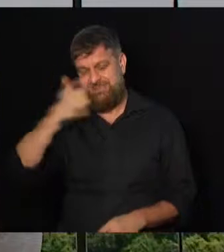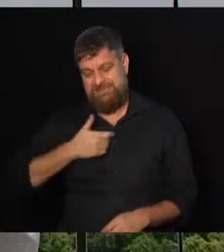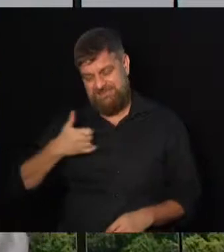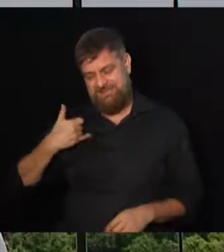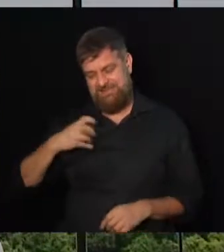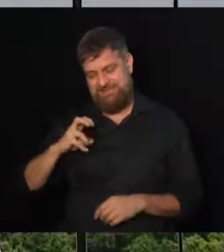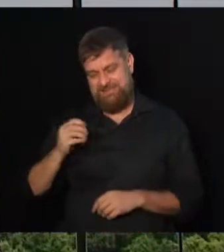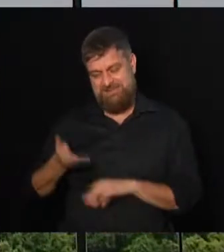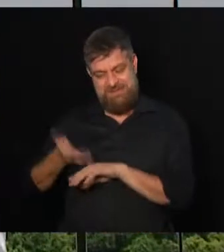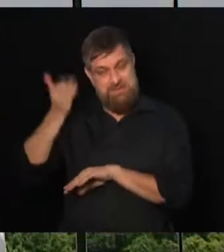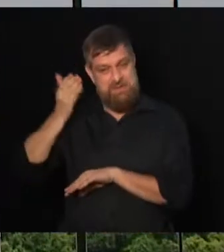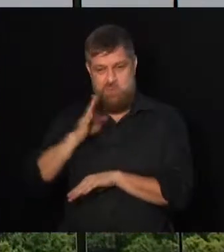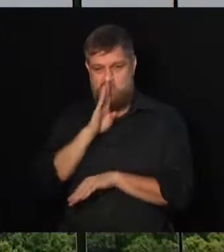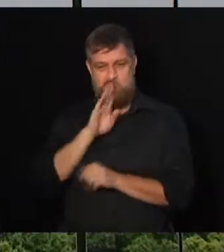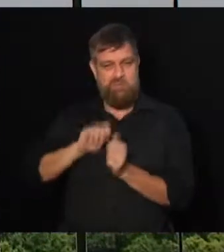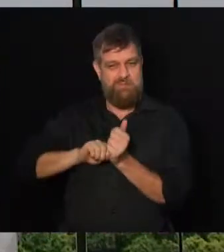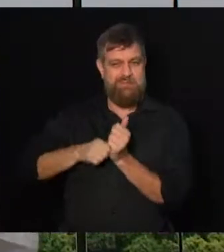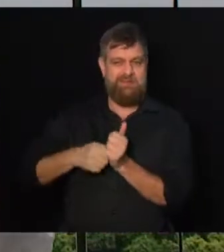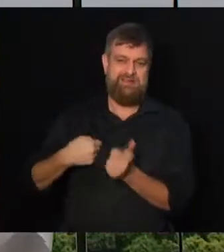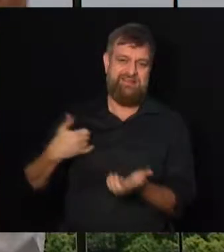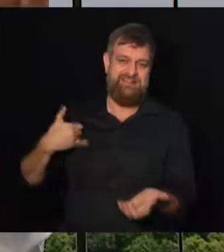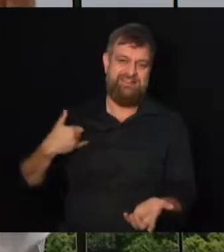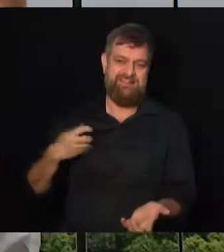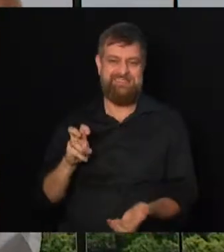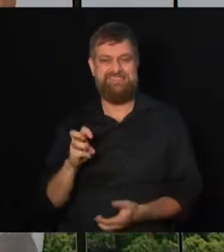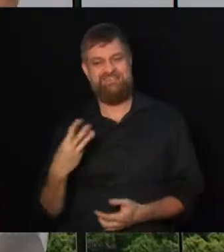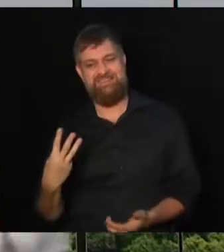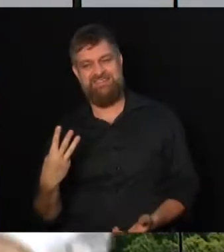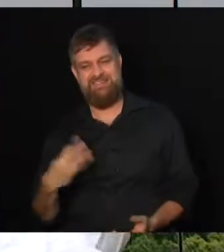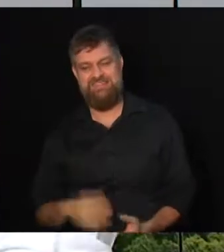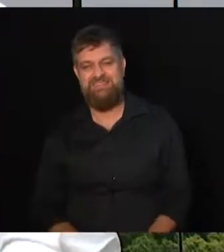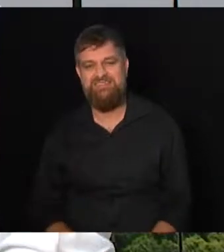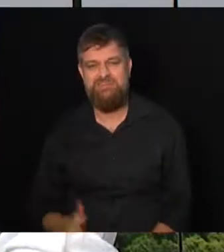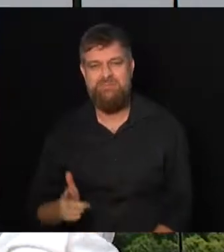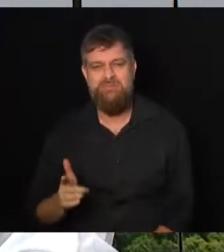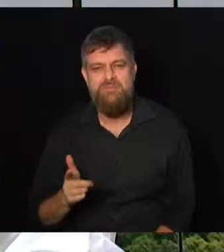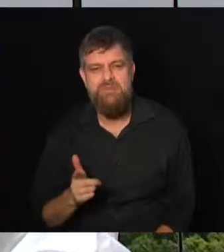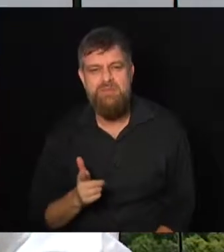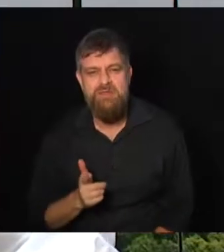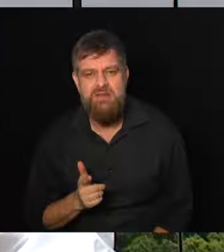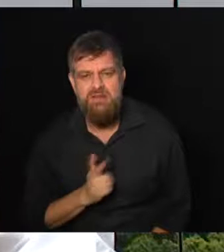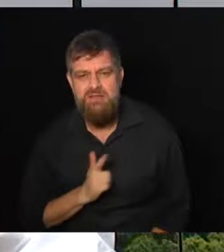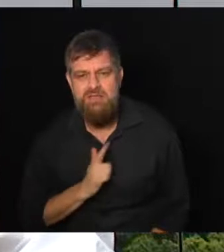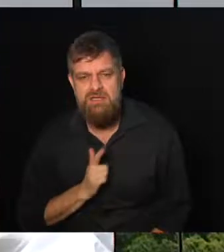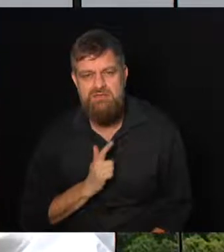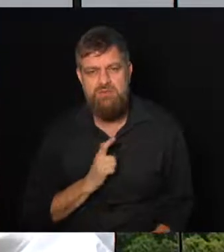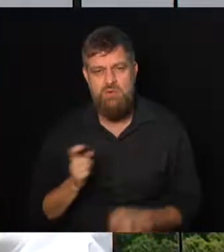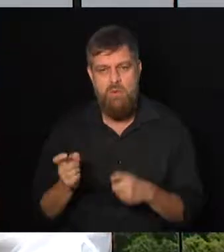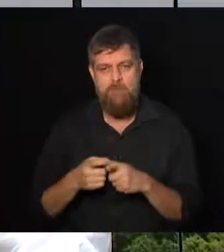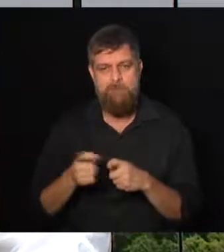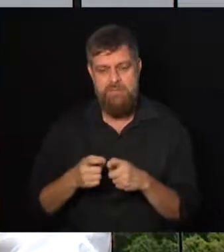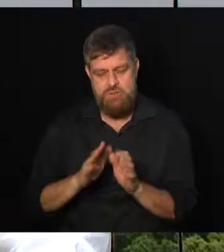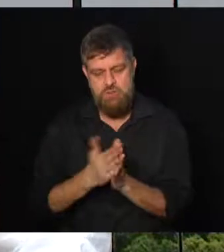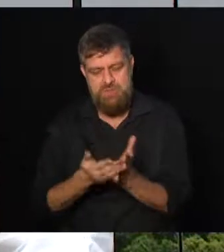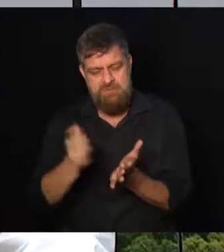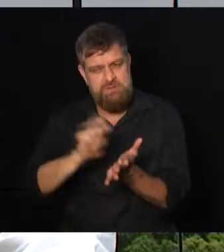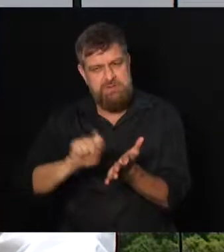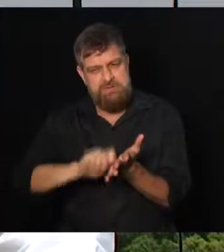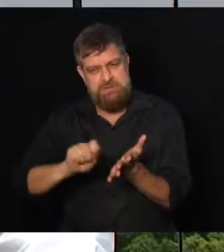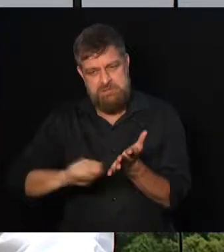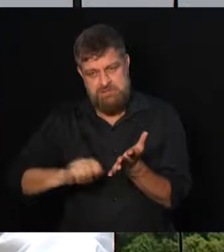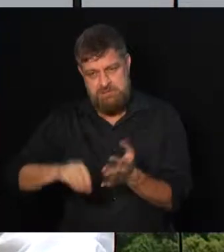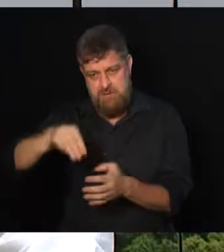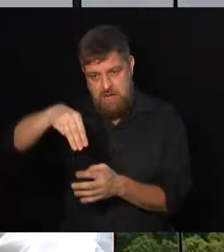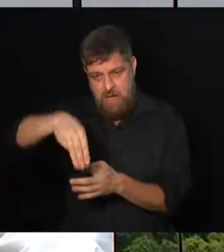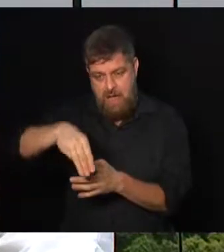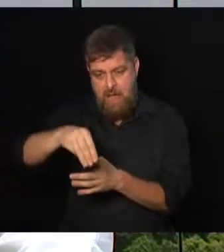Não. Eu já estou com 53, e teve um médico que escreveu um livro, o nome dele é Márcio Bom